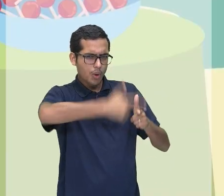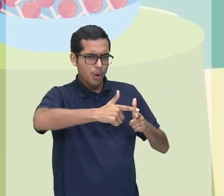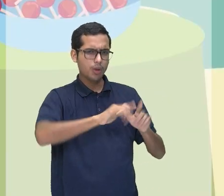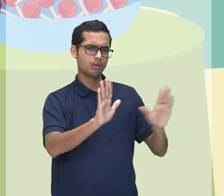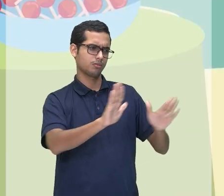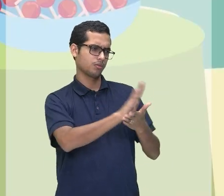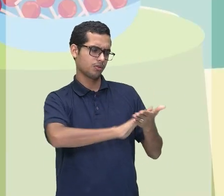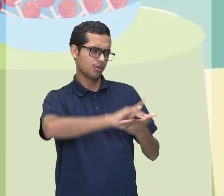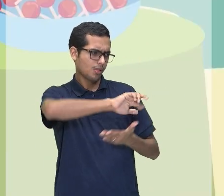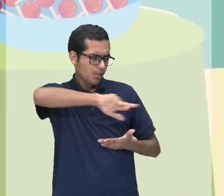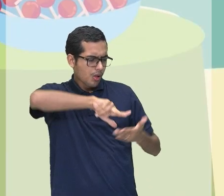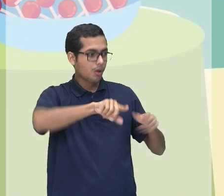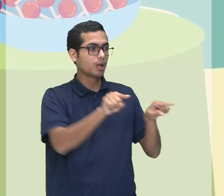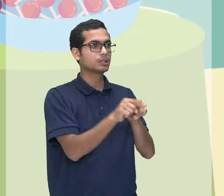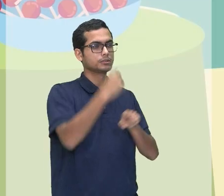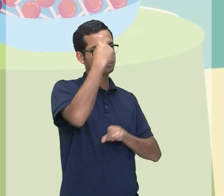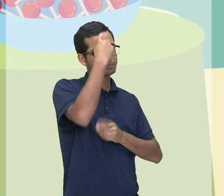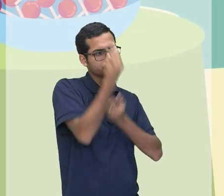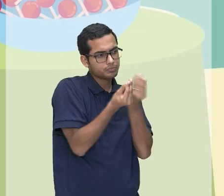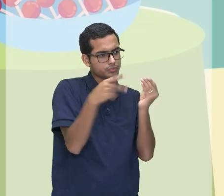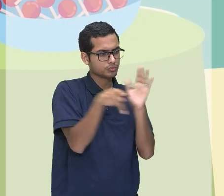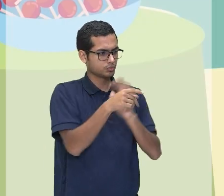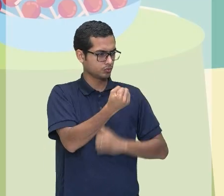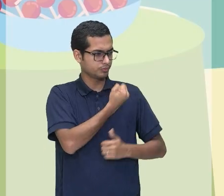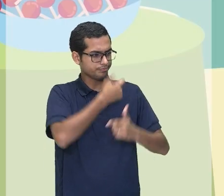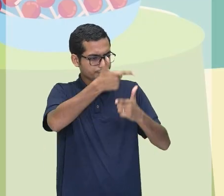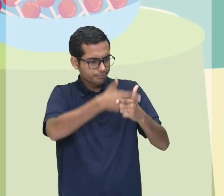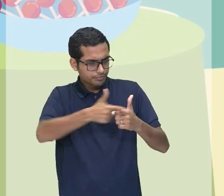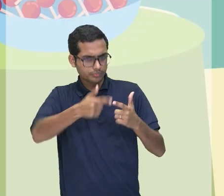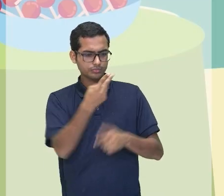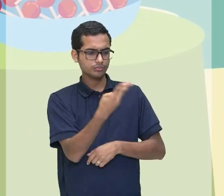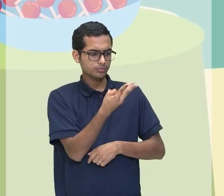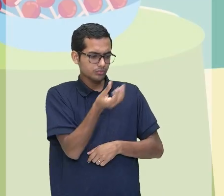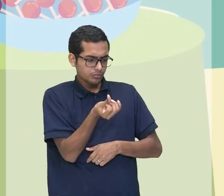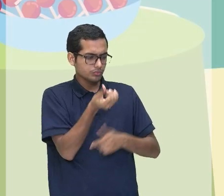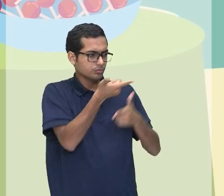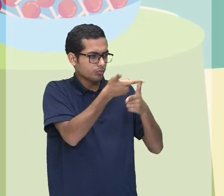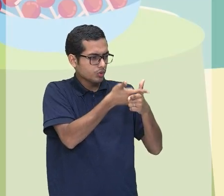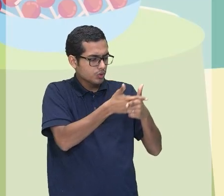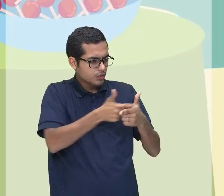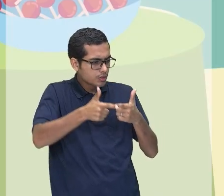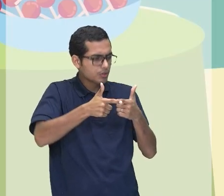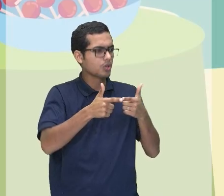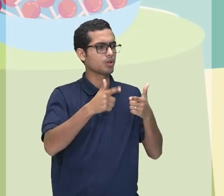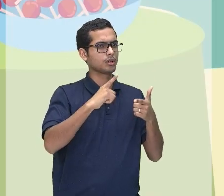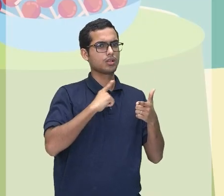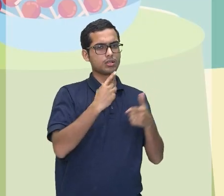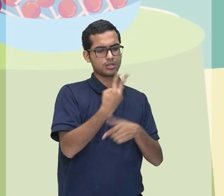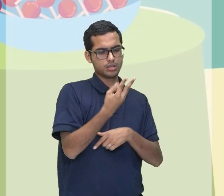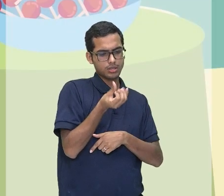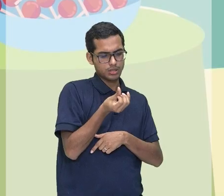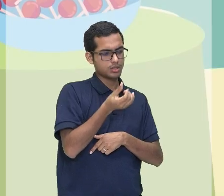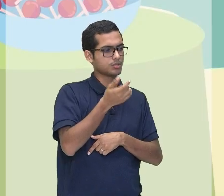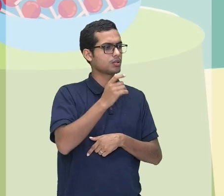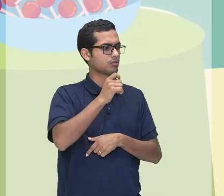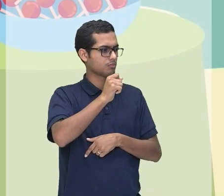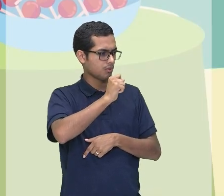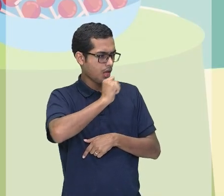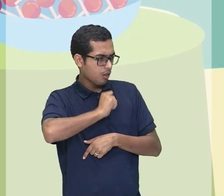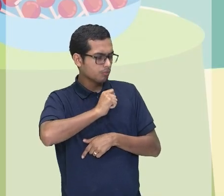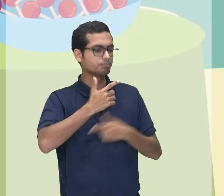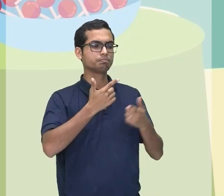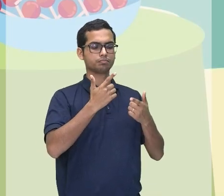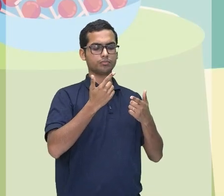Ana. Você tem que pensar nos divisores de 36. Pense que você tem 36 pirulitos e deve